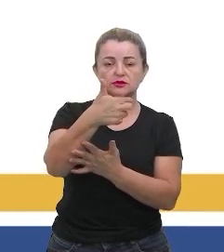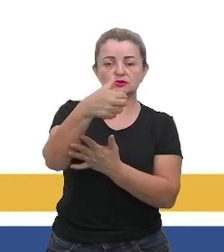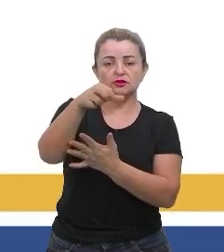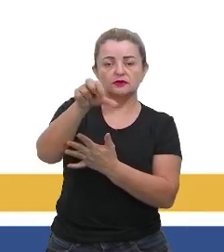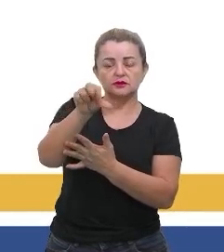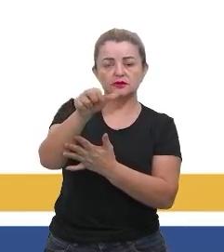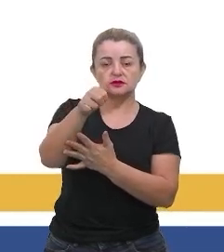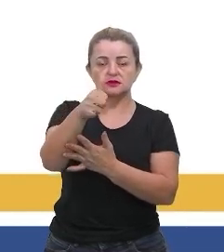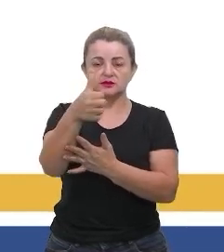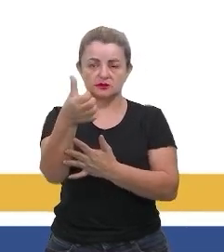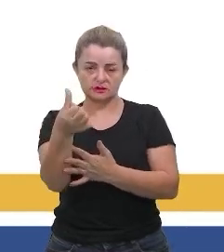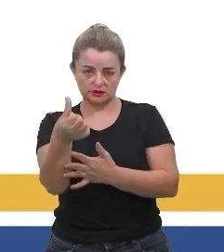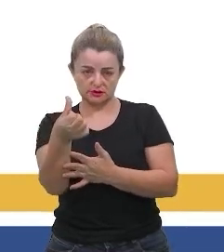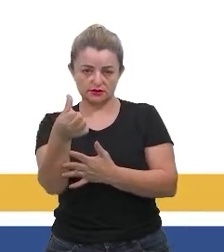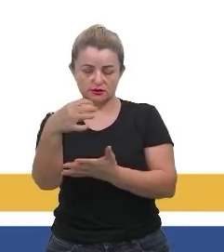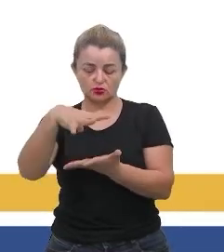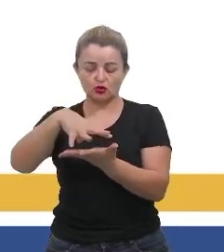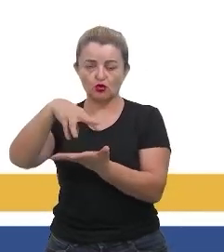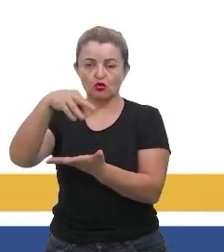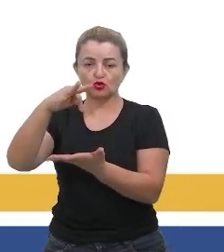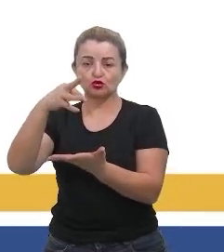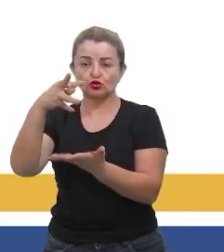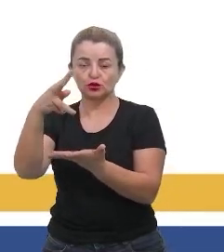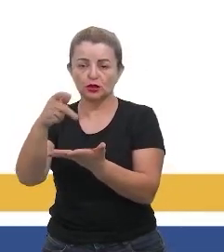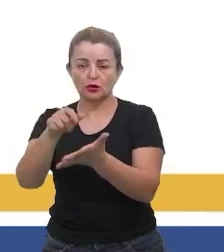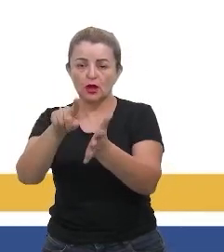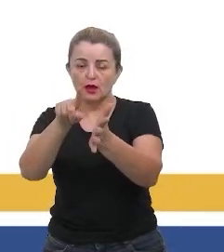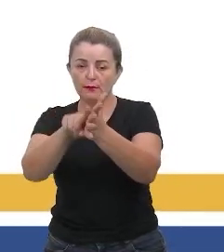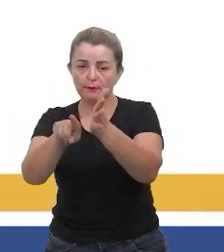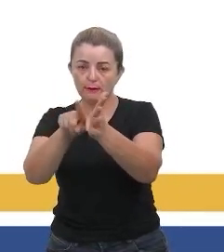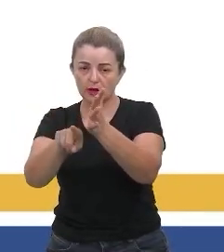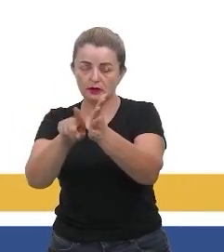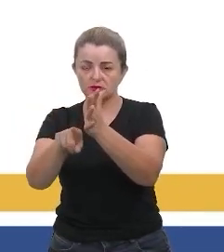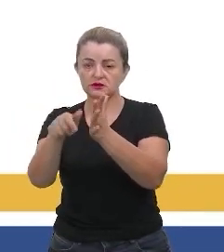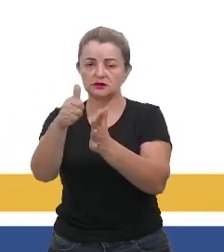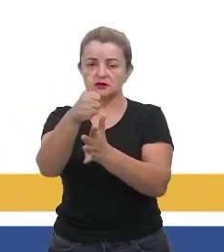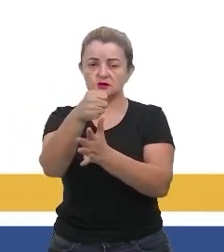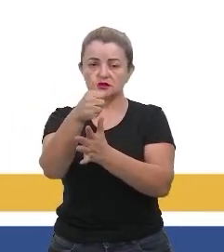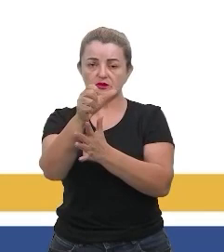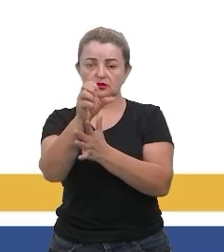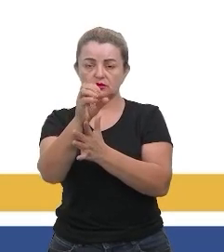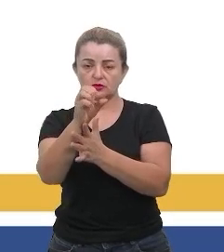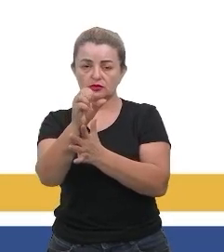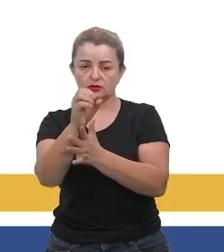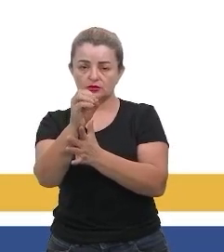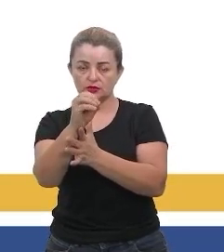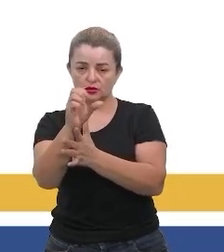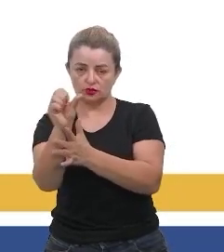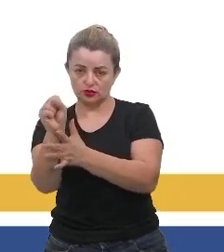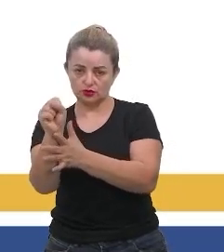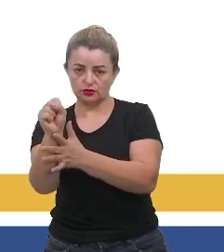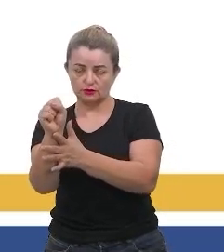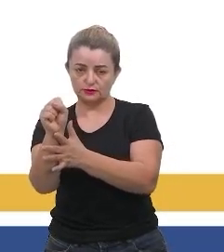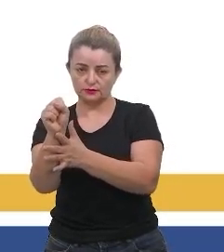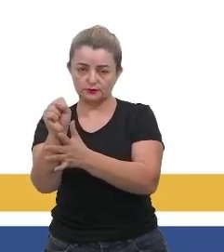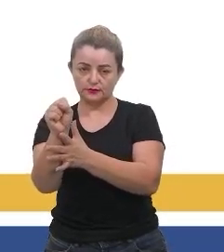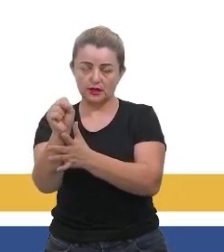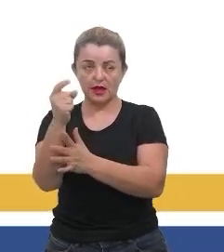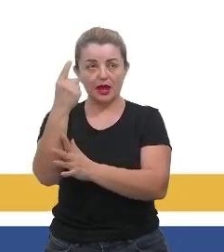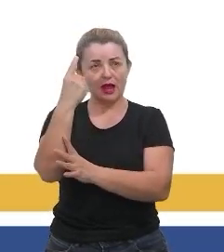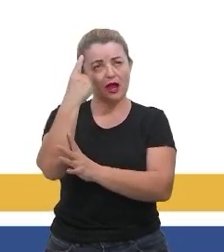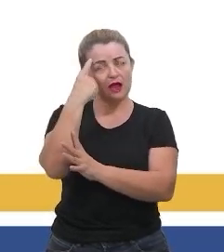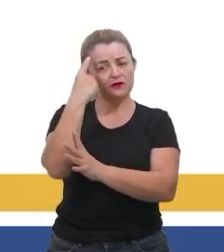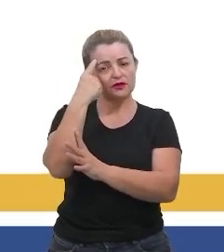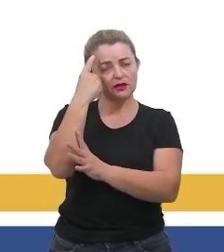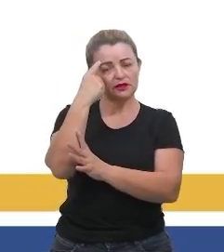2.916 do cone total, menos 108, que é o cone menor, tá bom? Essa subtração, ela vai gerar a ideia do tronco do cone,